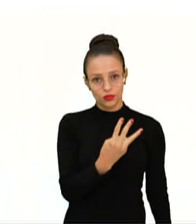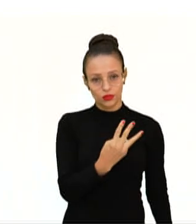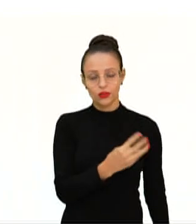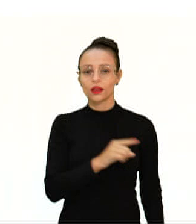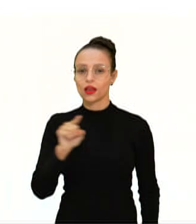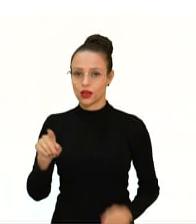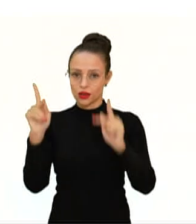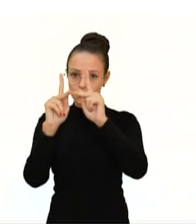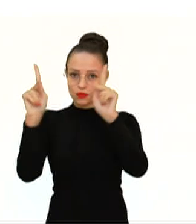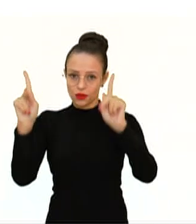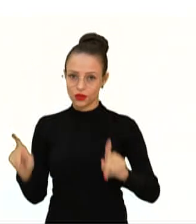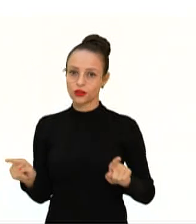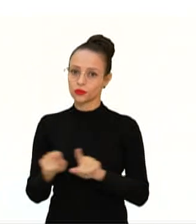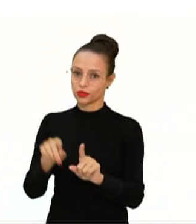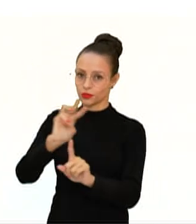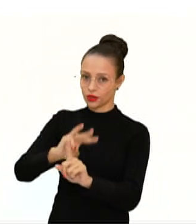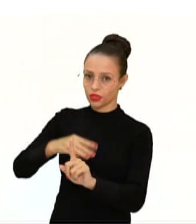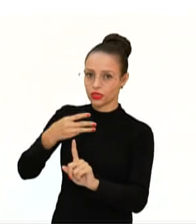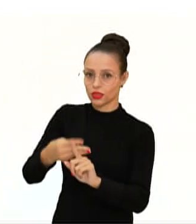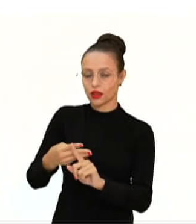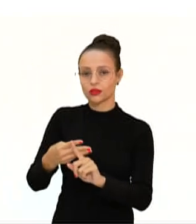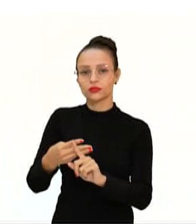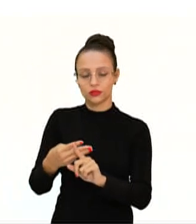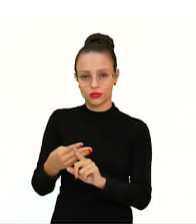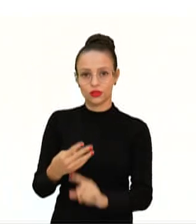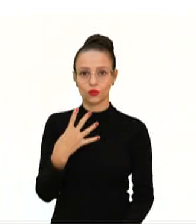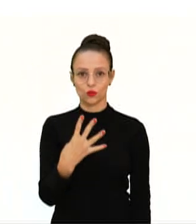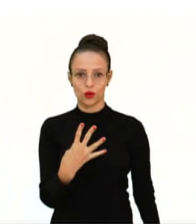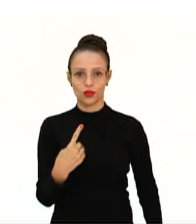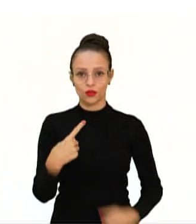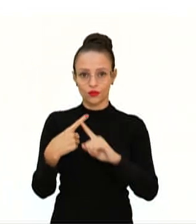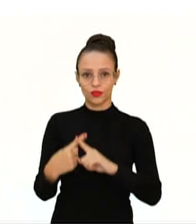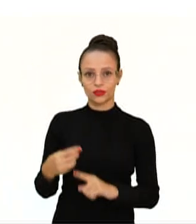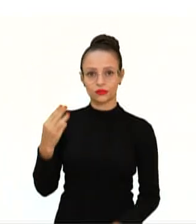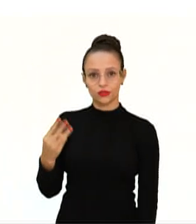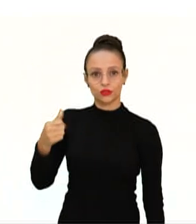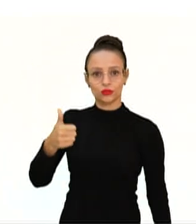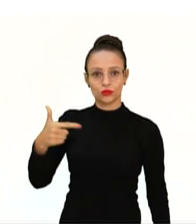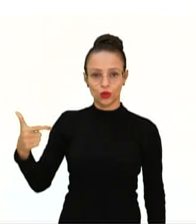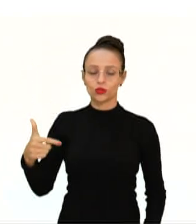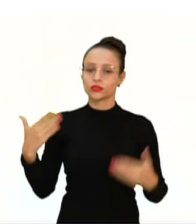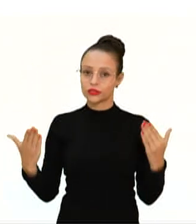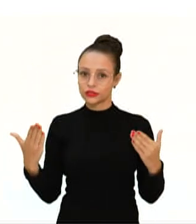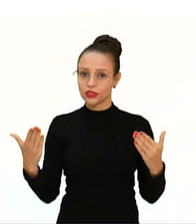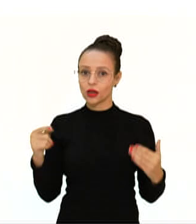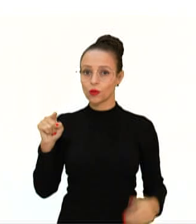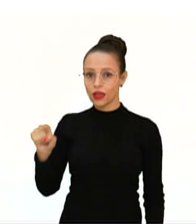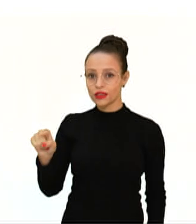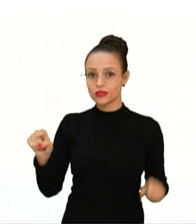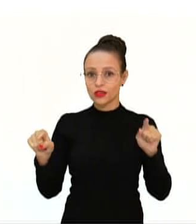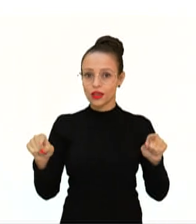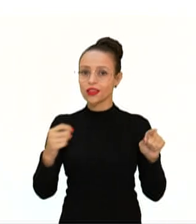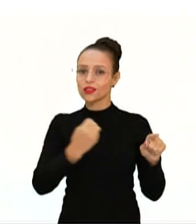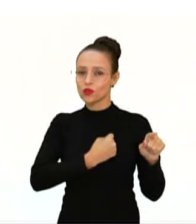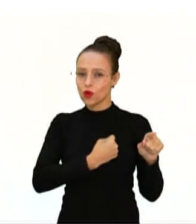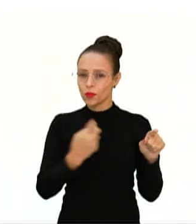O perímetro também triplicou. Ó. 4 vezes 3, 12. Então, são duas grandezas que são